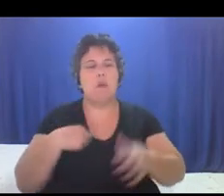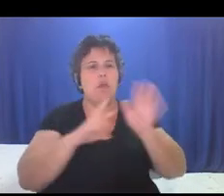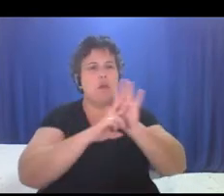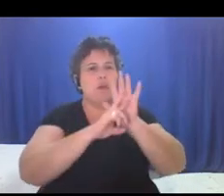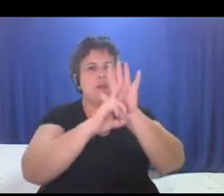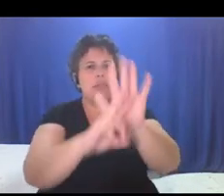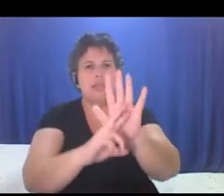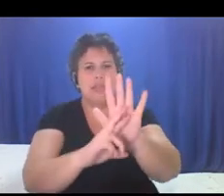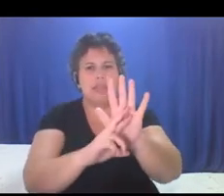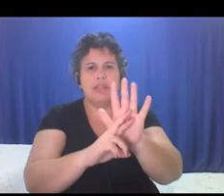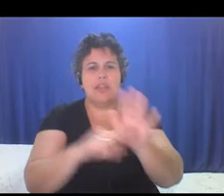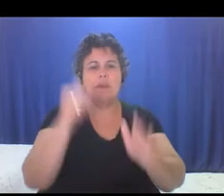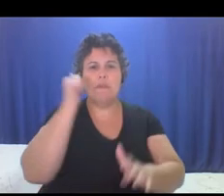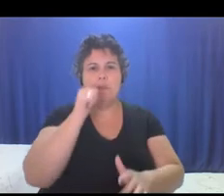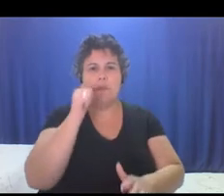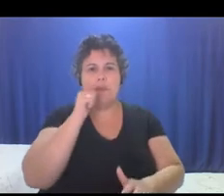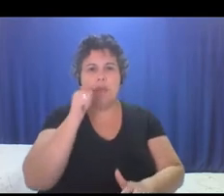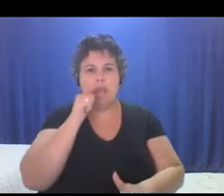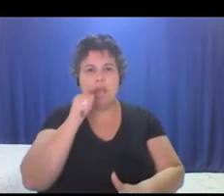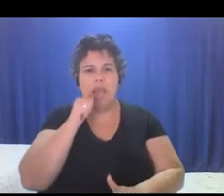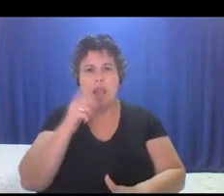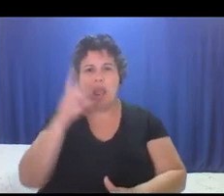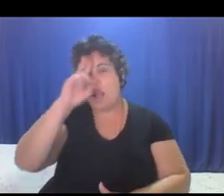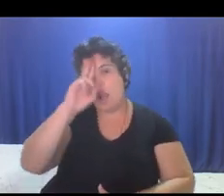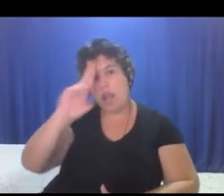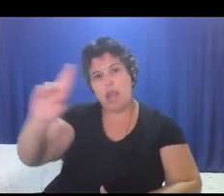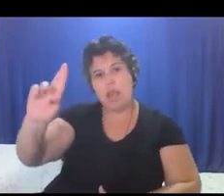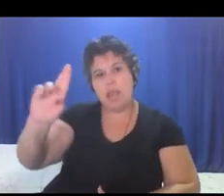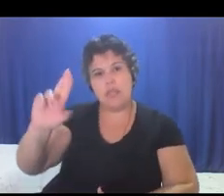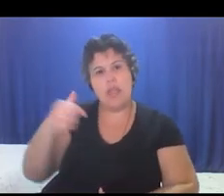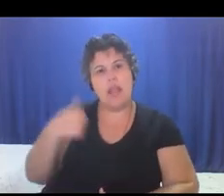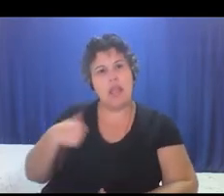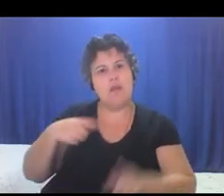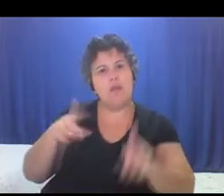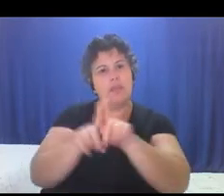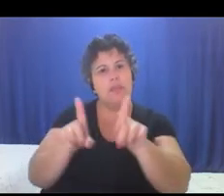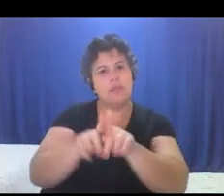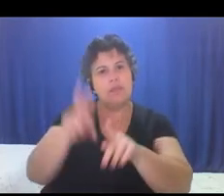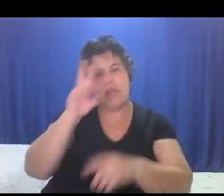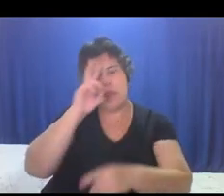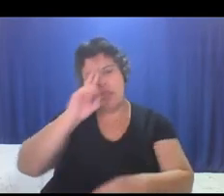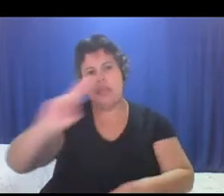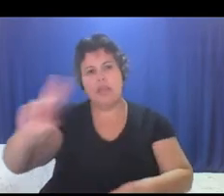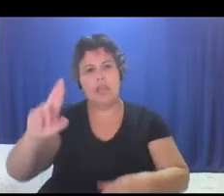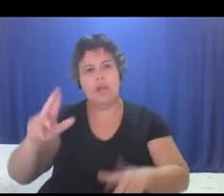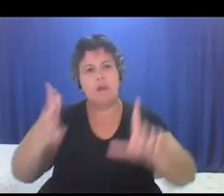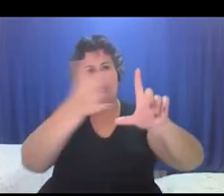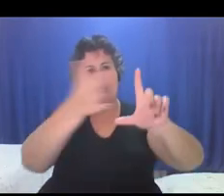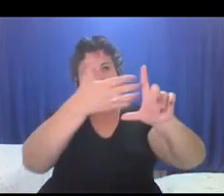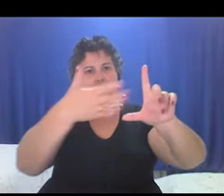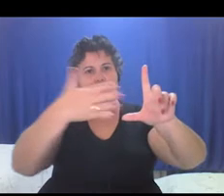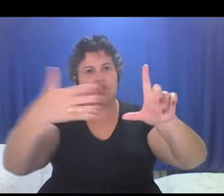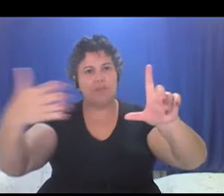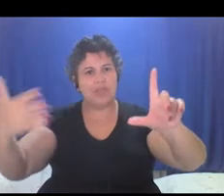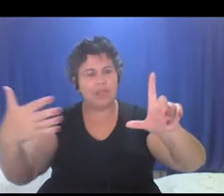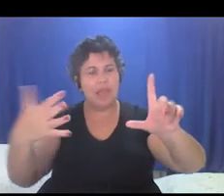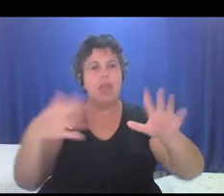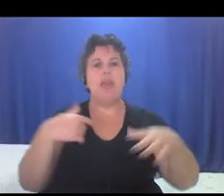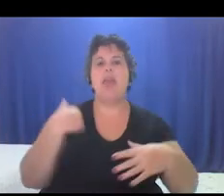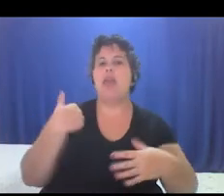me entendia como líder, como mulher líder, eu me entendia como pessoa LGBTQIA+, e o como eu